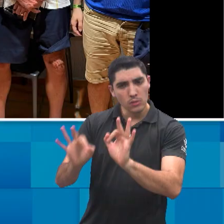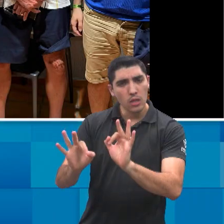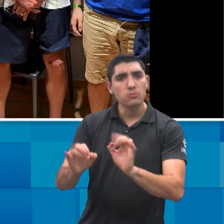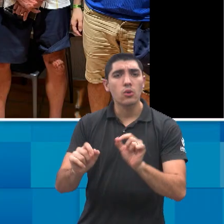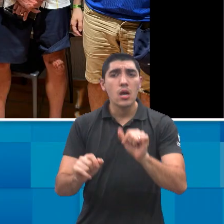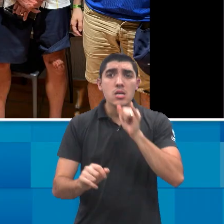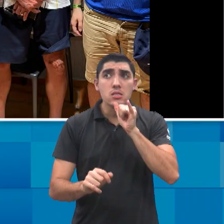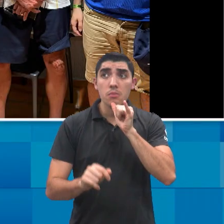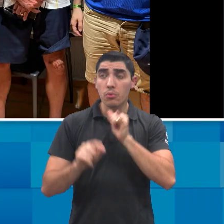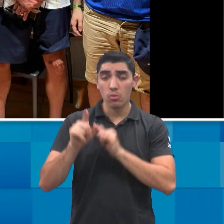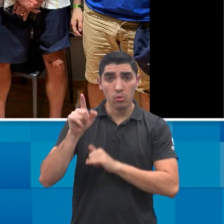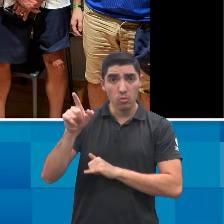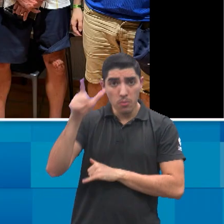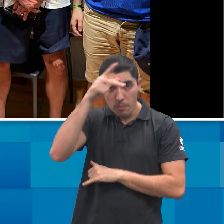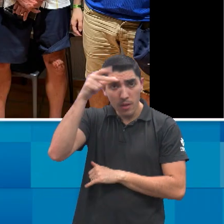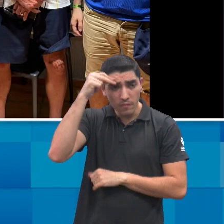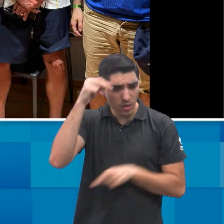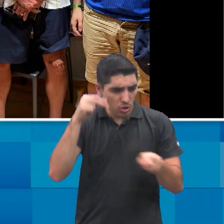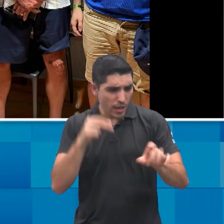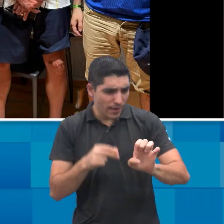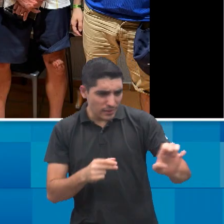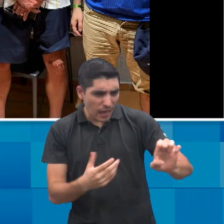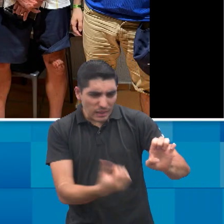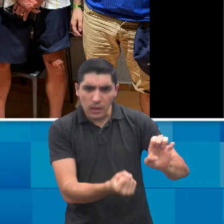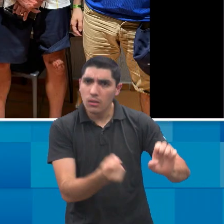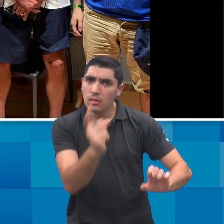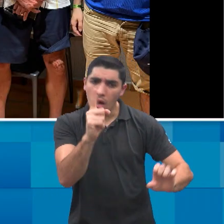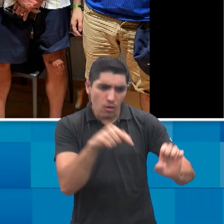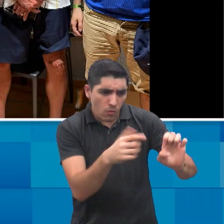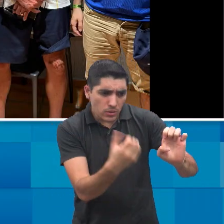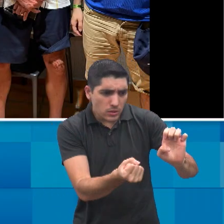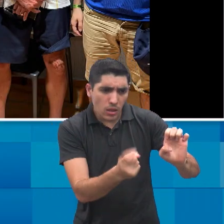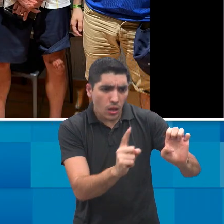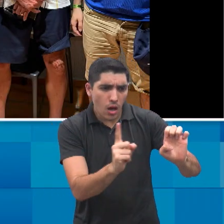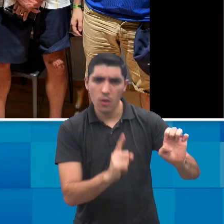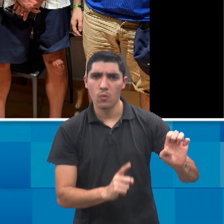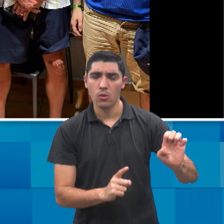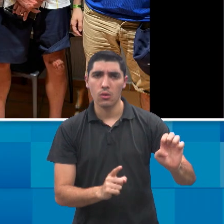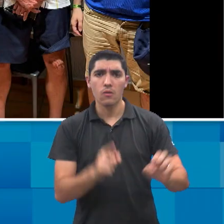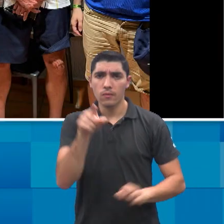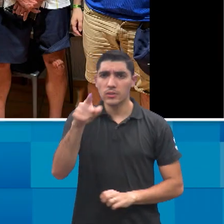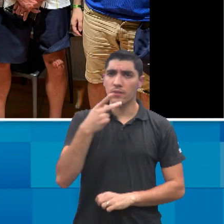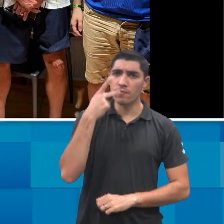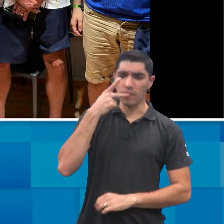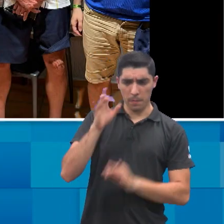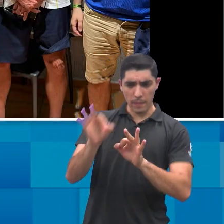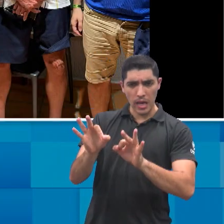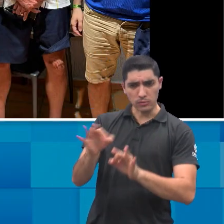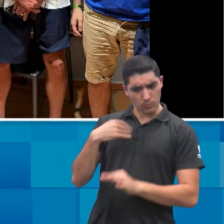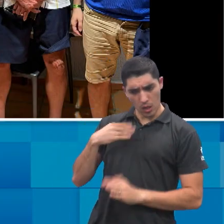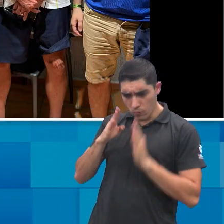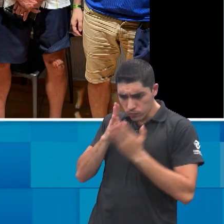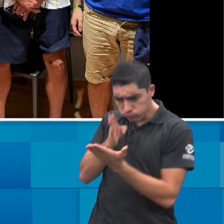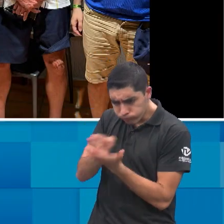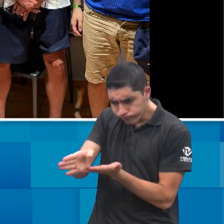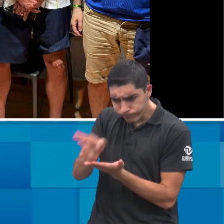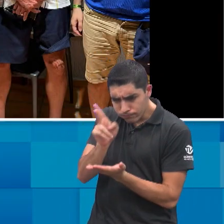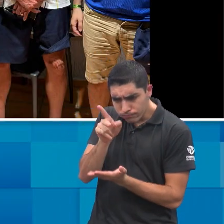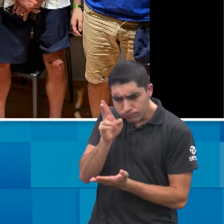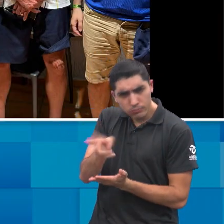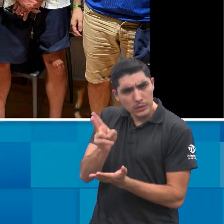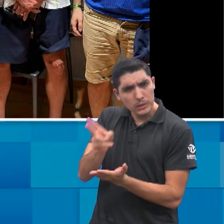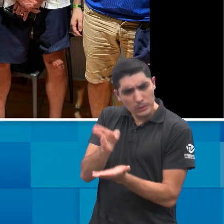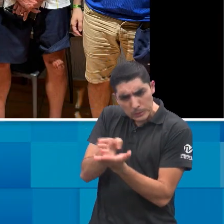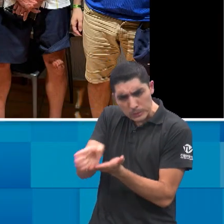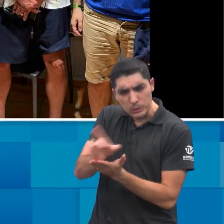eles combatam também. Falem, não foi isso que foi eleito. Você tinha um discurso que você era de direita, de centro-direita. E não que porque está na base